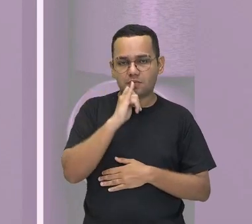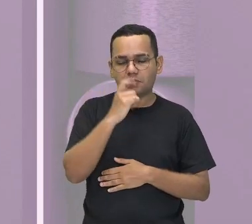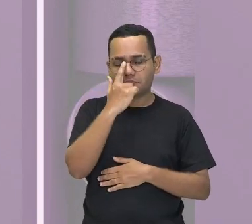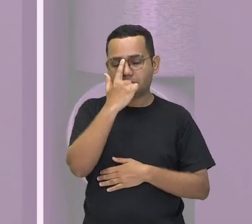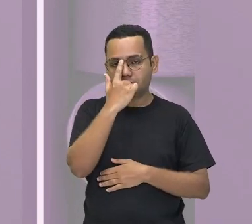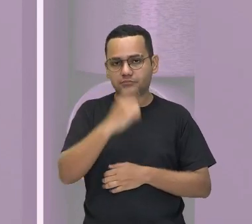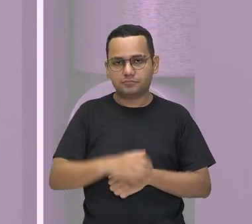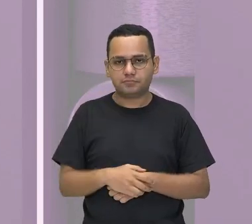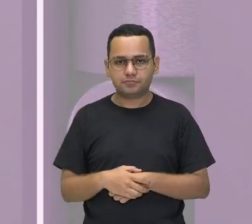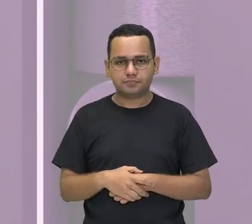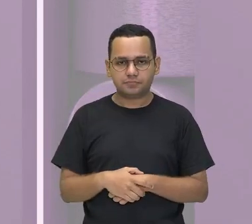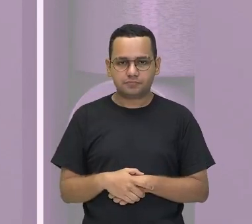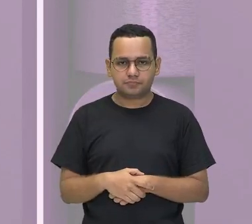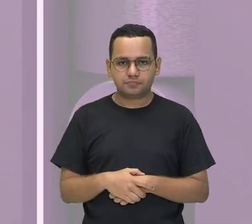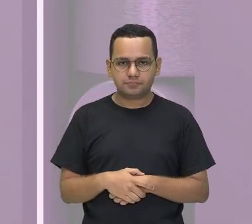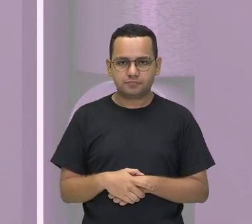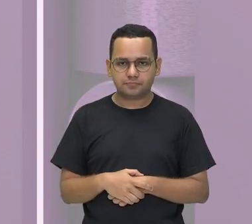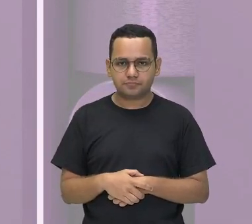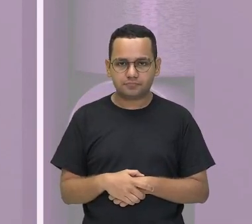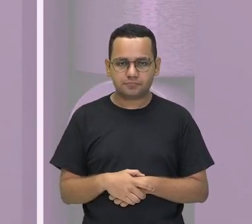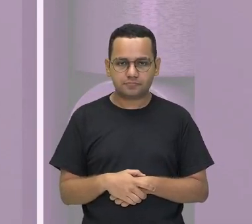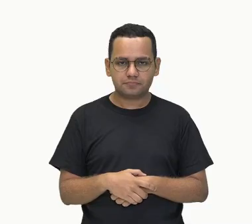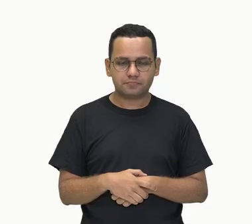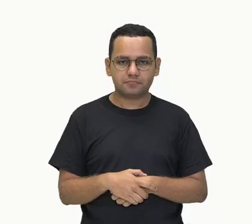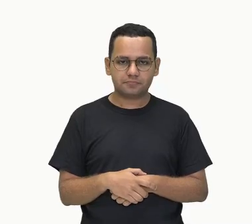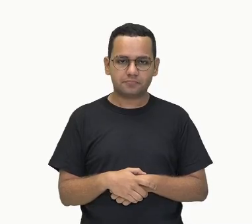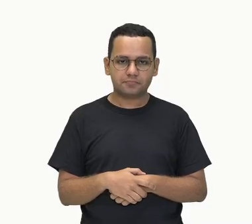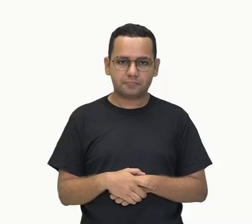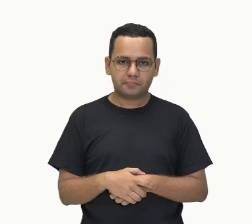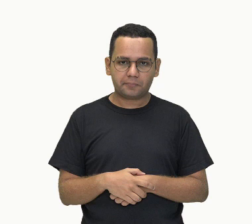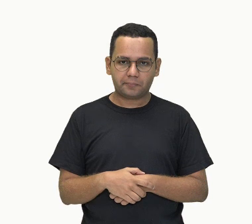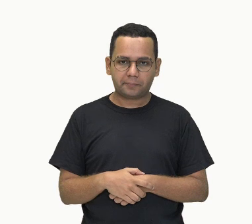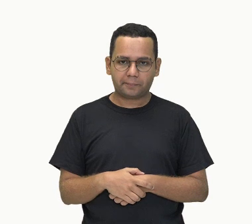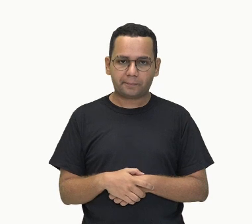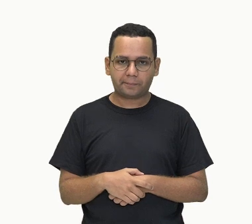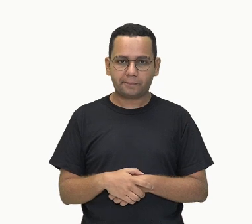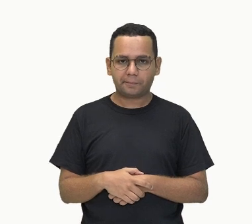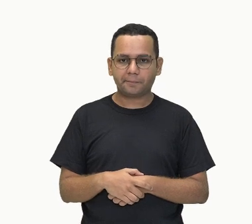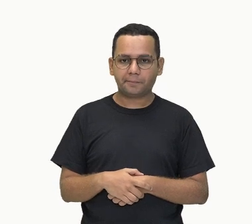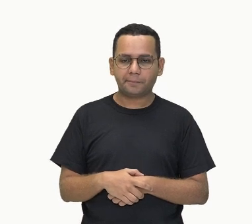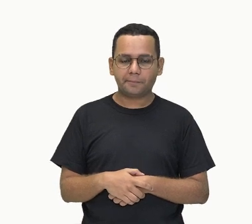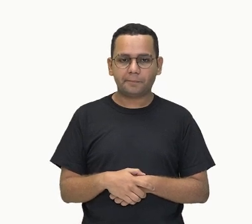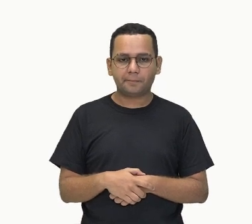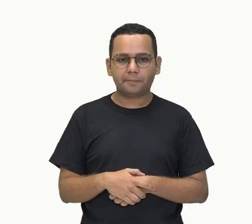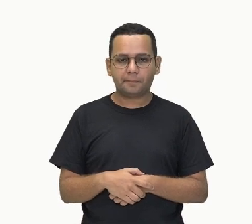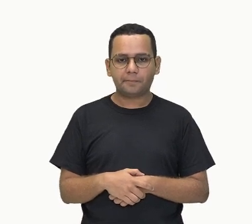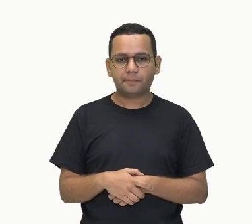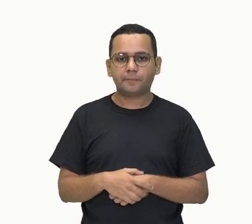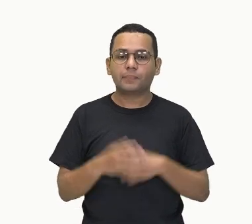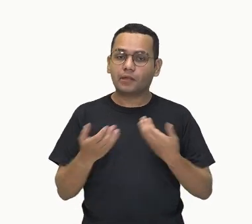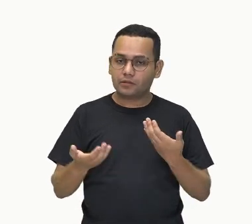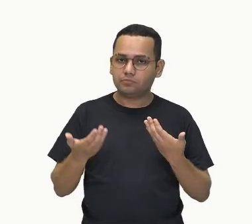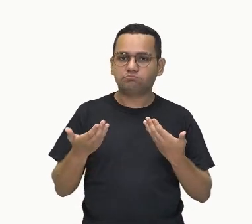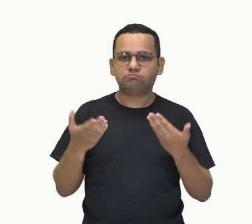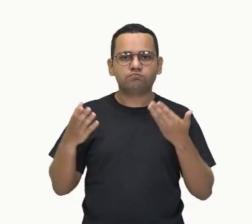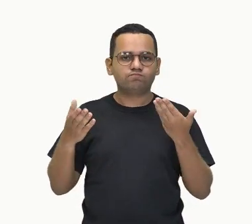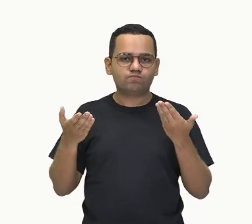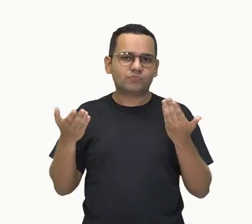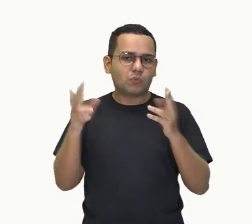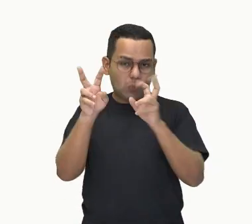para mais um exemplo, vamos para o exemplo 4, tá bom? O foco principal aqui da aula é justamente obter o